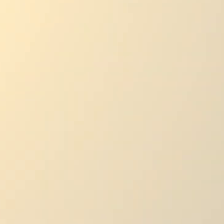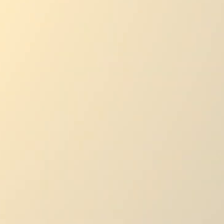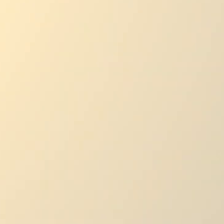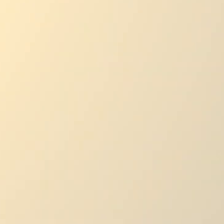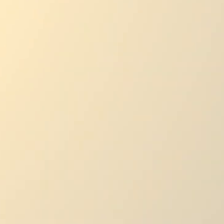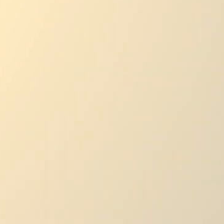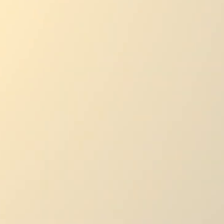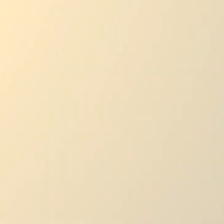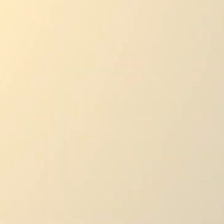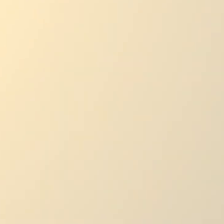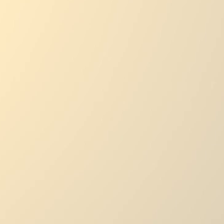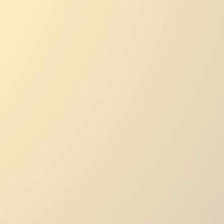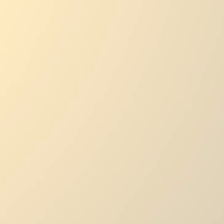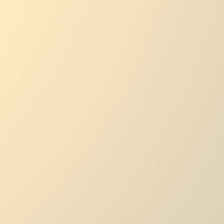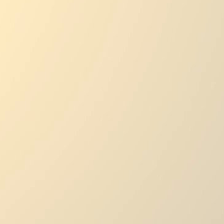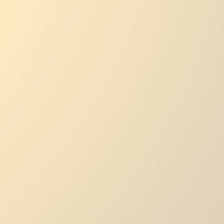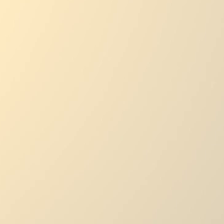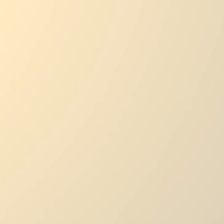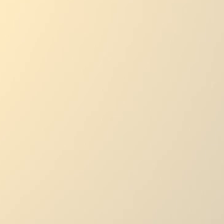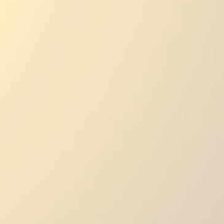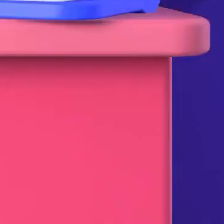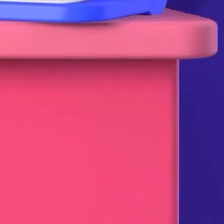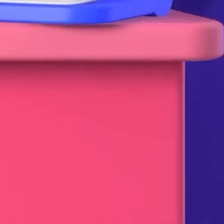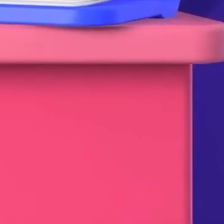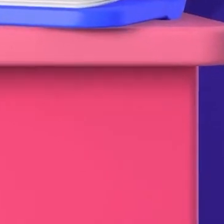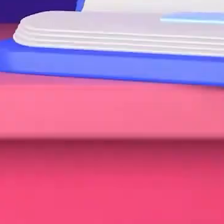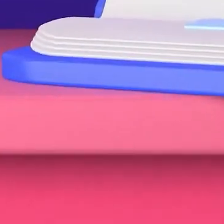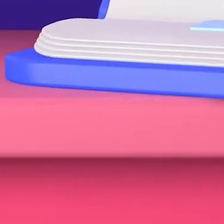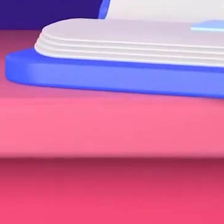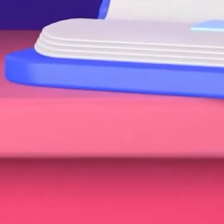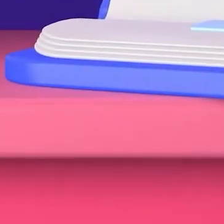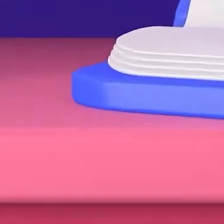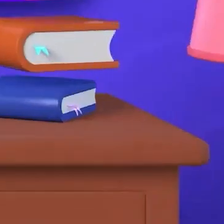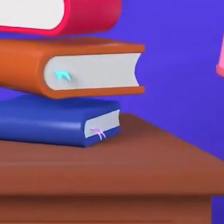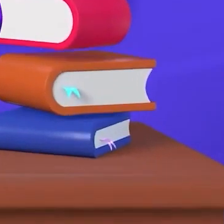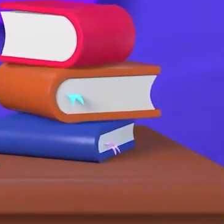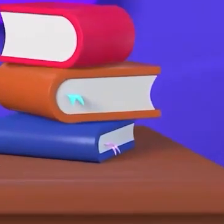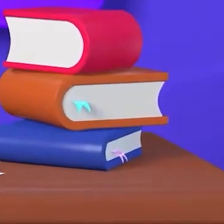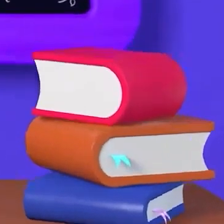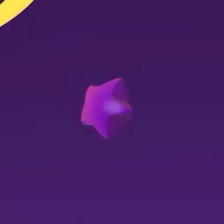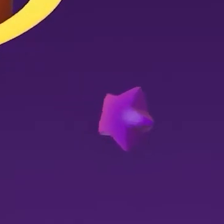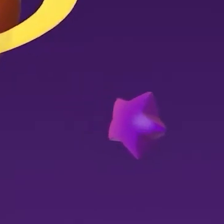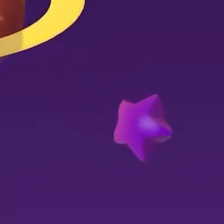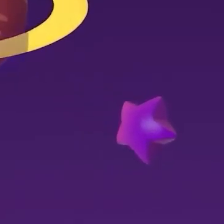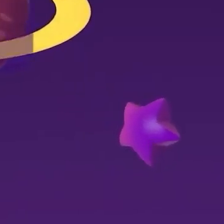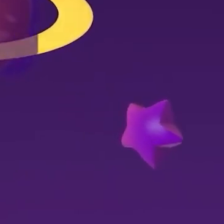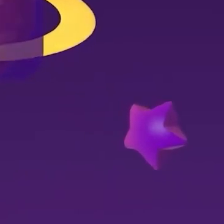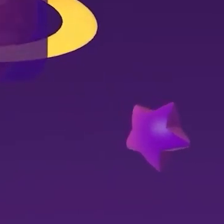We'll be right back.